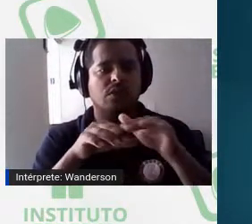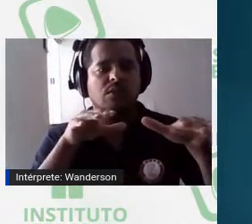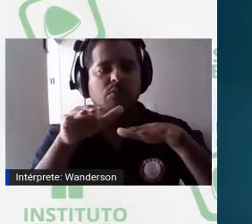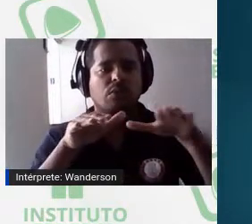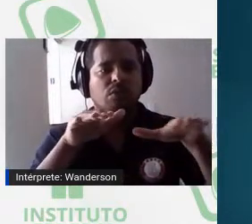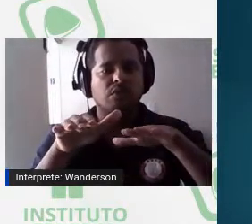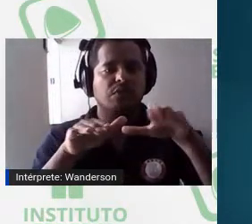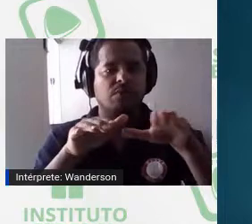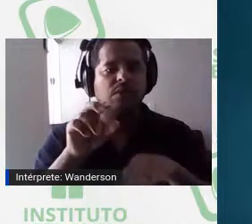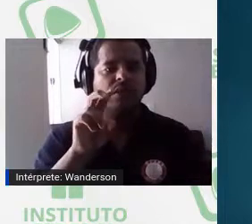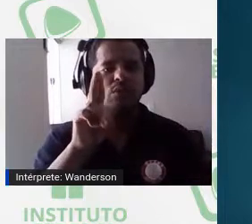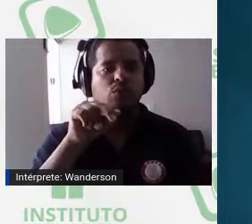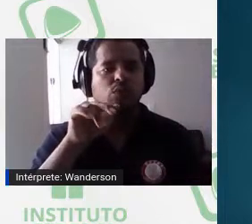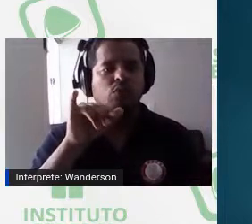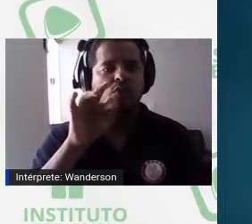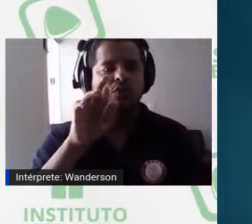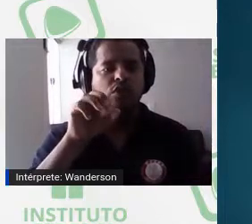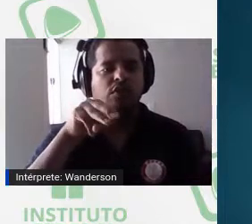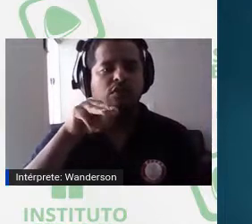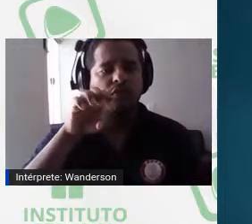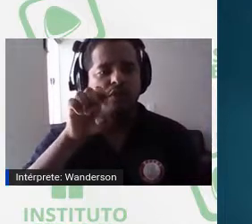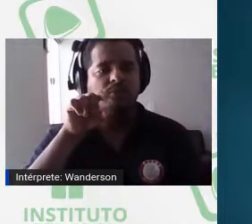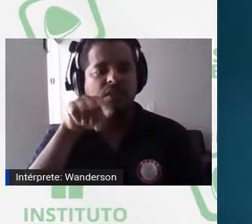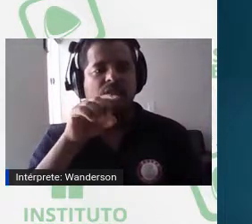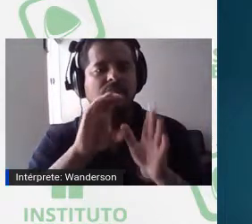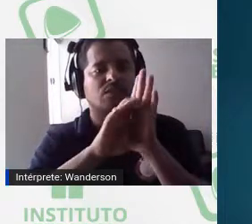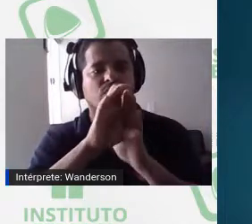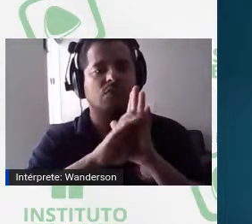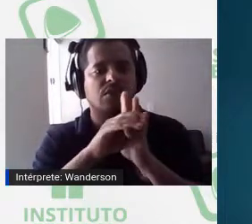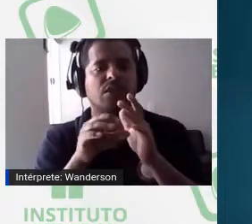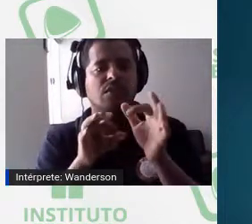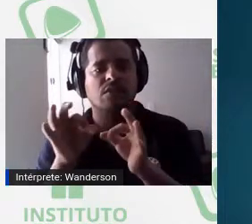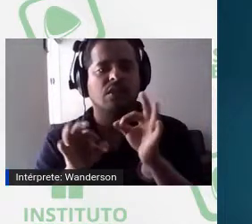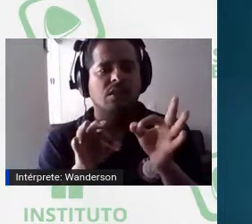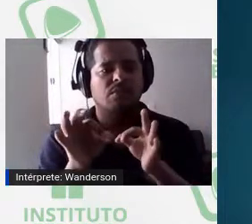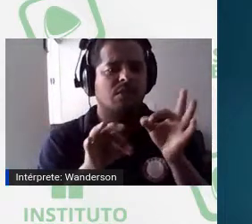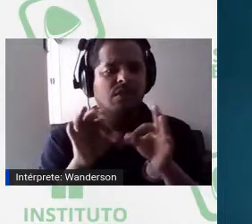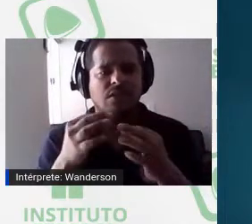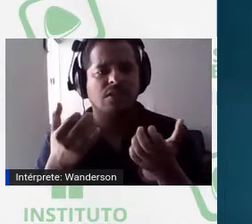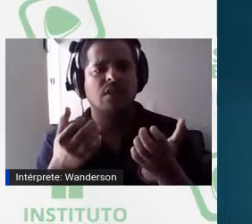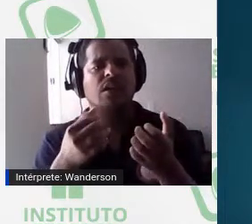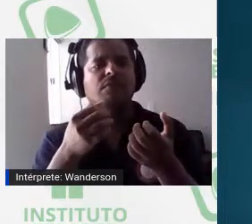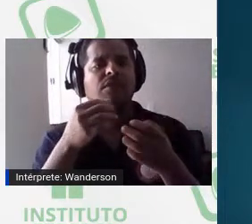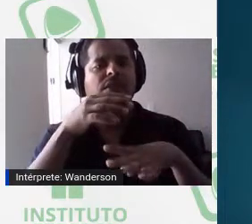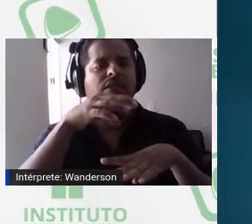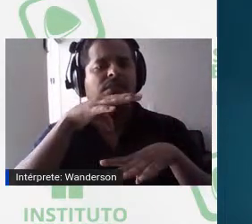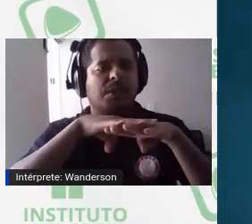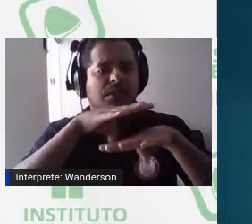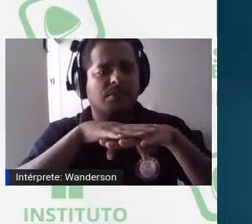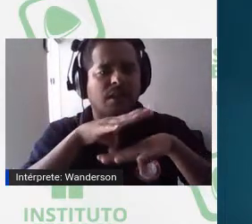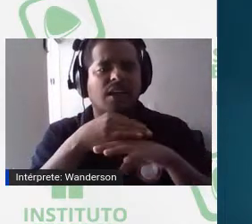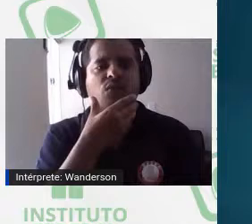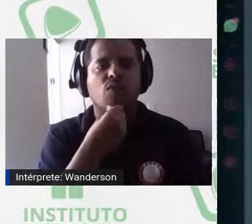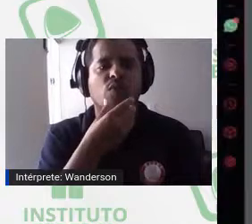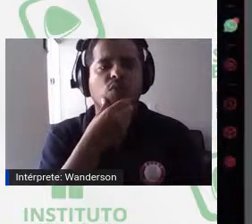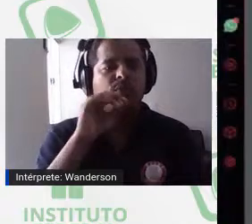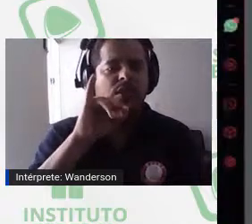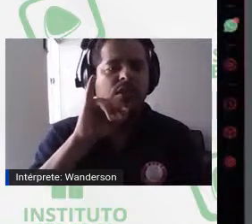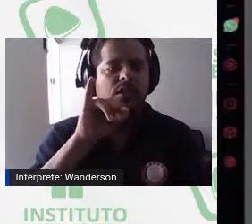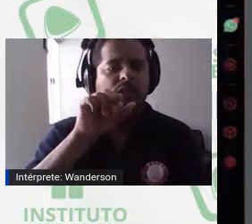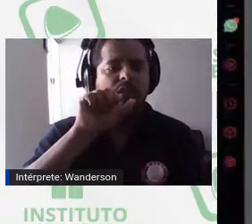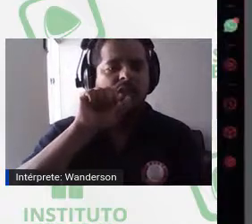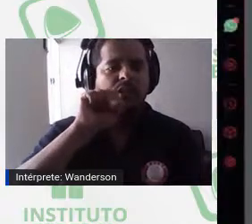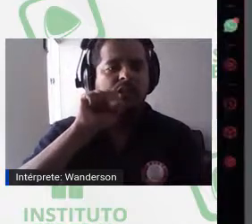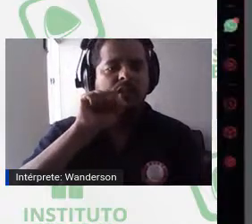uniforme. Esse conceito foi elaborado na obra de Princípios Matemáticos de Isaac Newton, quando ele fala sobre a lei da